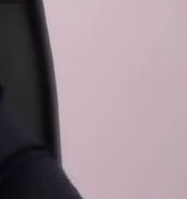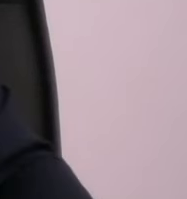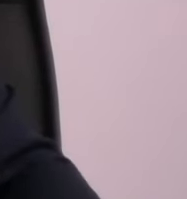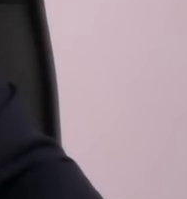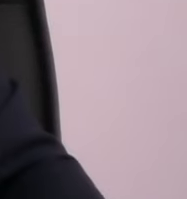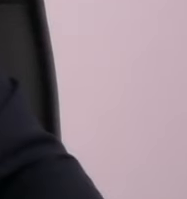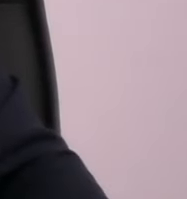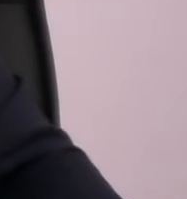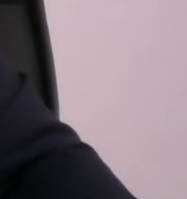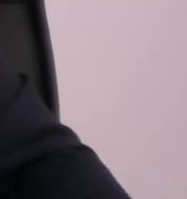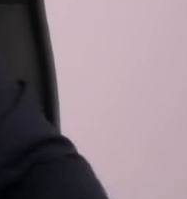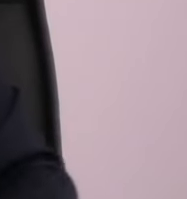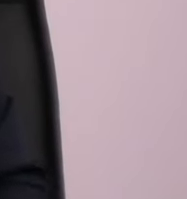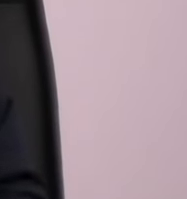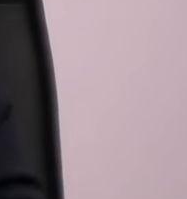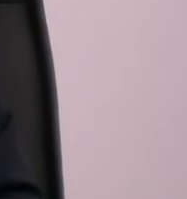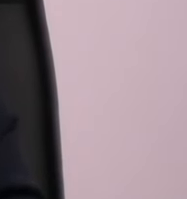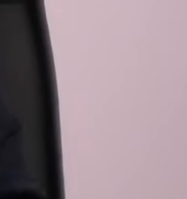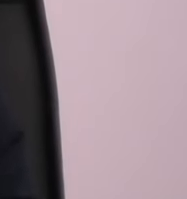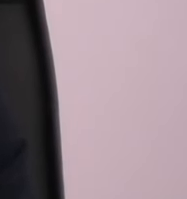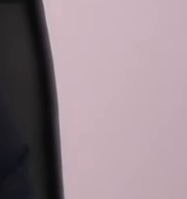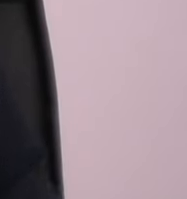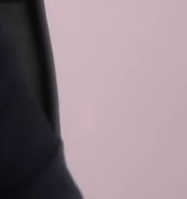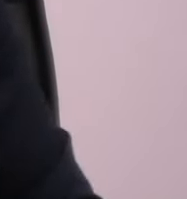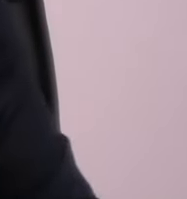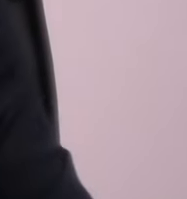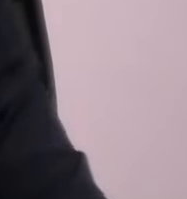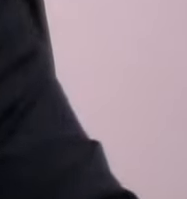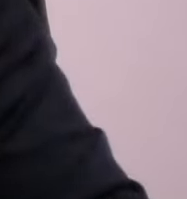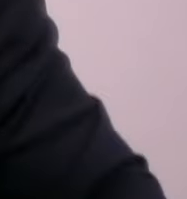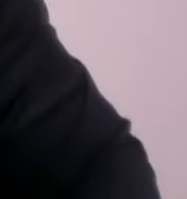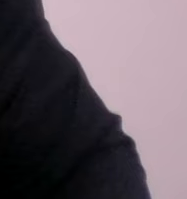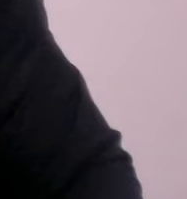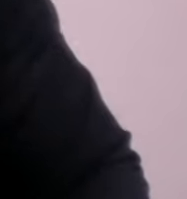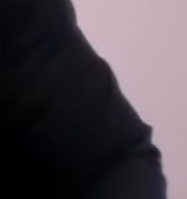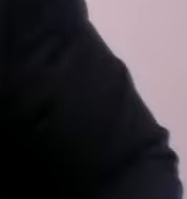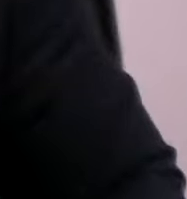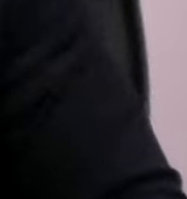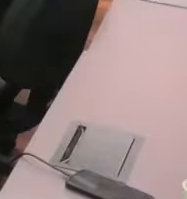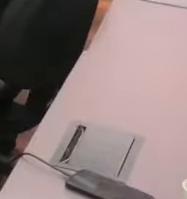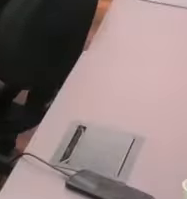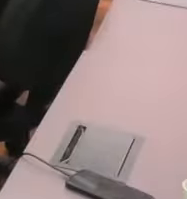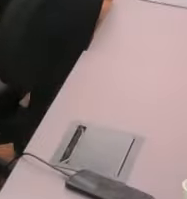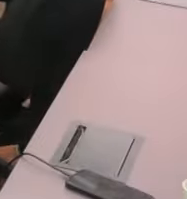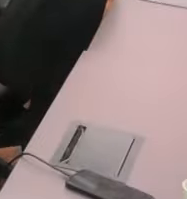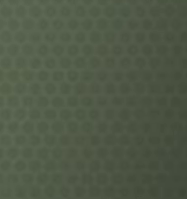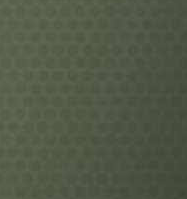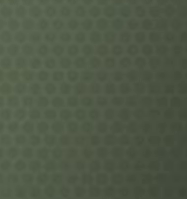Alerj e a todos que nos assistiram. Muito obrigado a todos. Está encerrada a sessão.